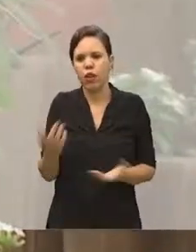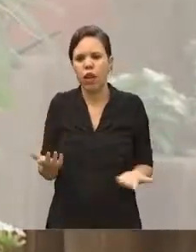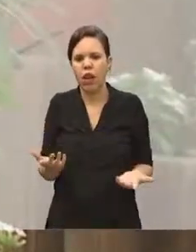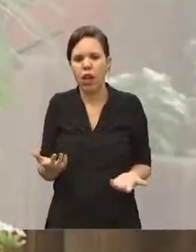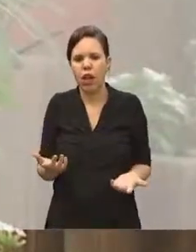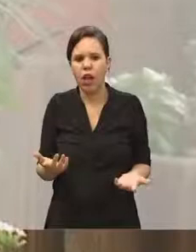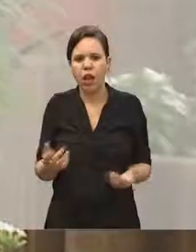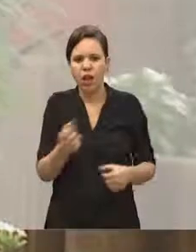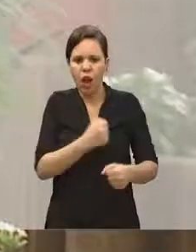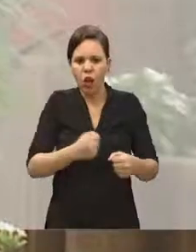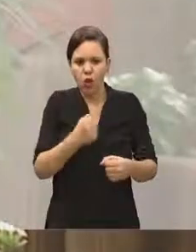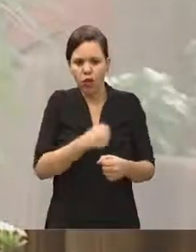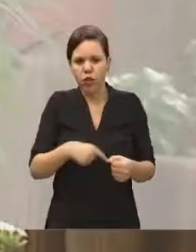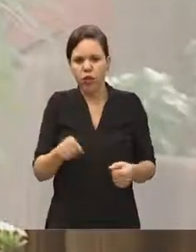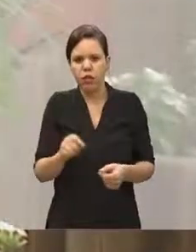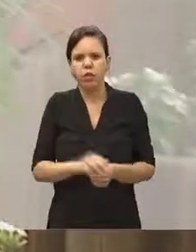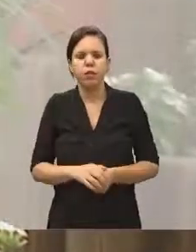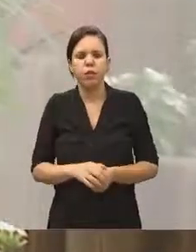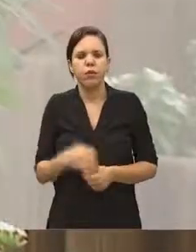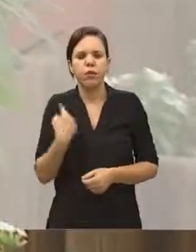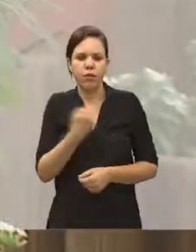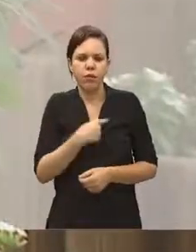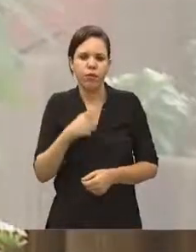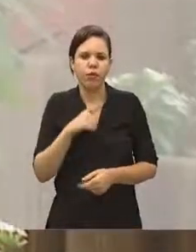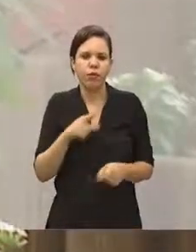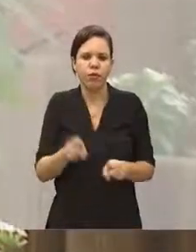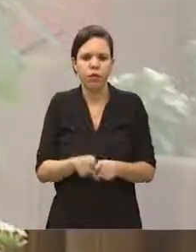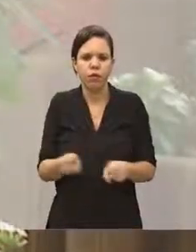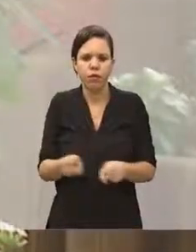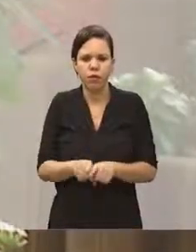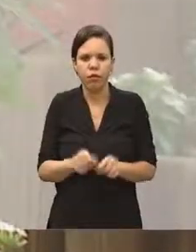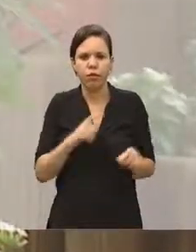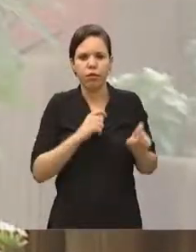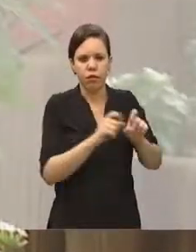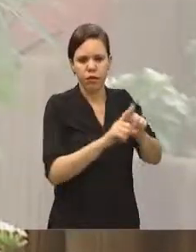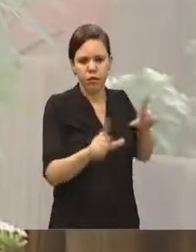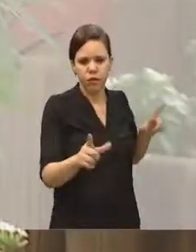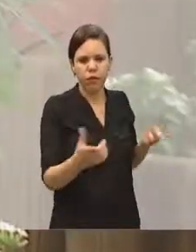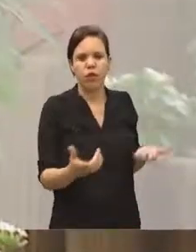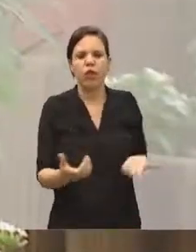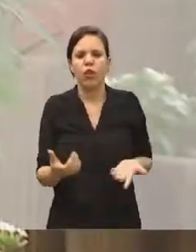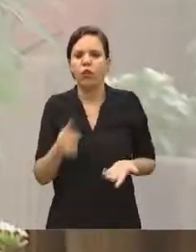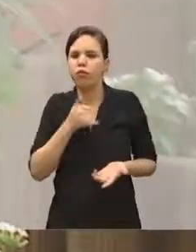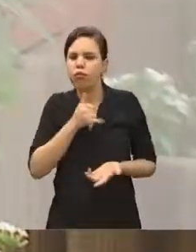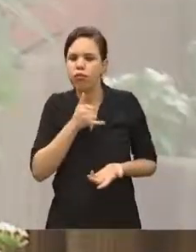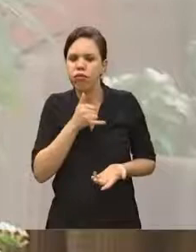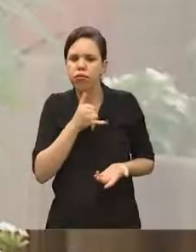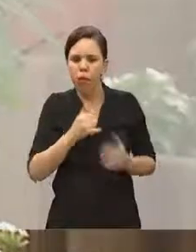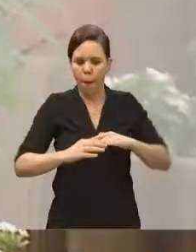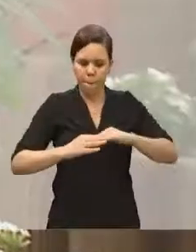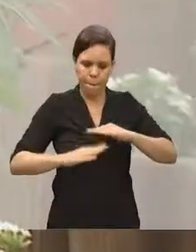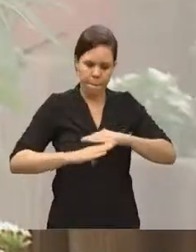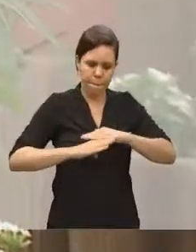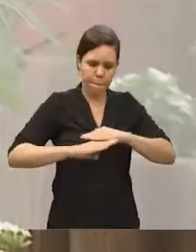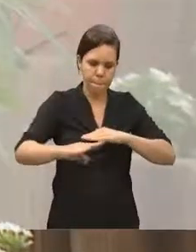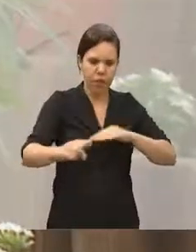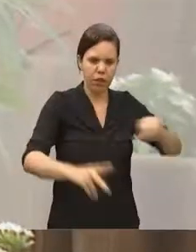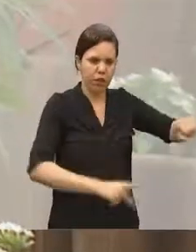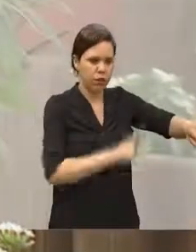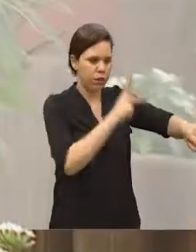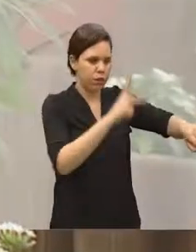no fogão, para poder cozinhar. A gente tem também painéis de energia fotovoltaica, os pisos são de